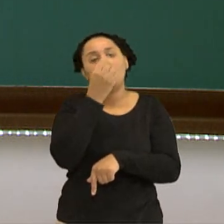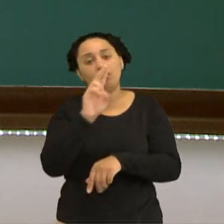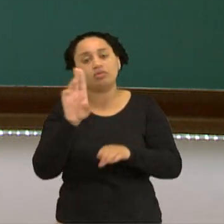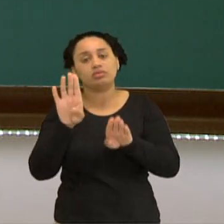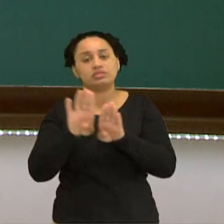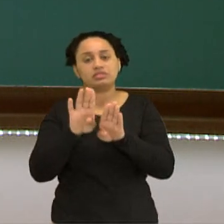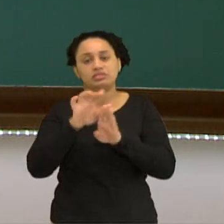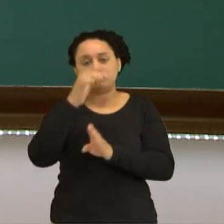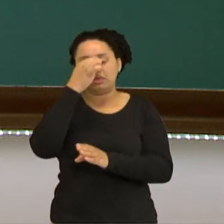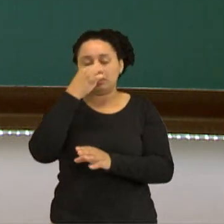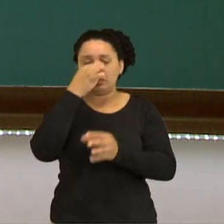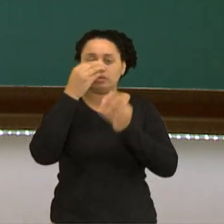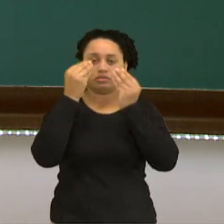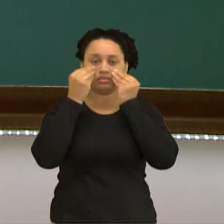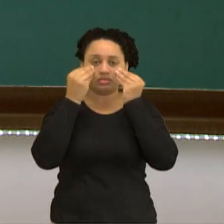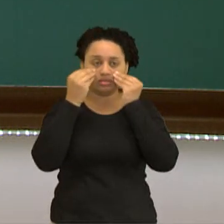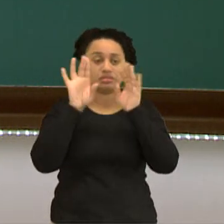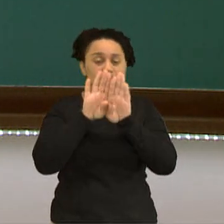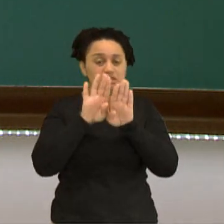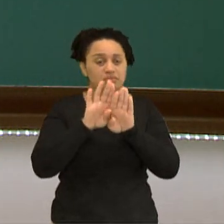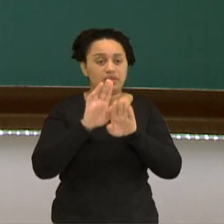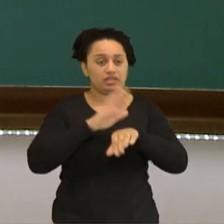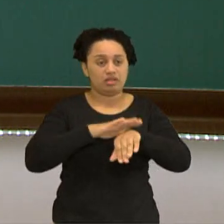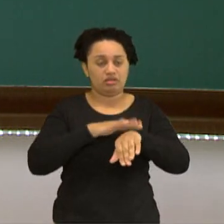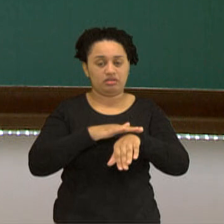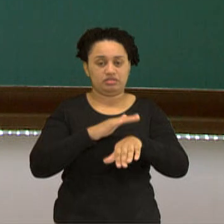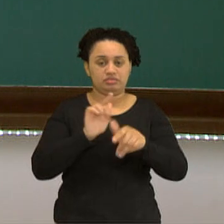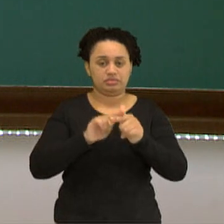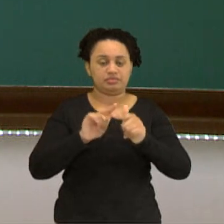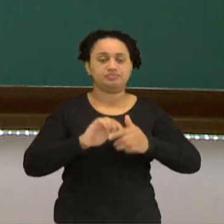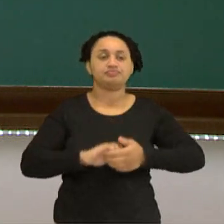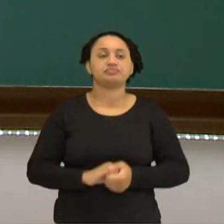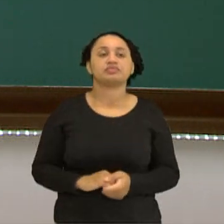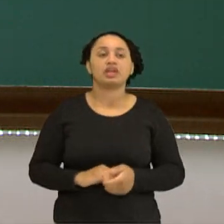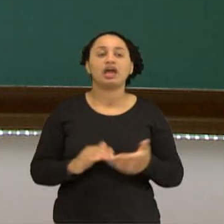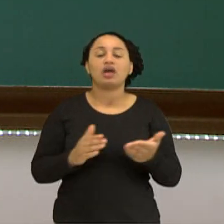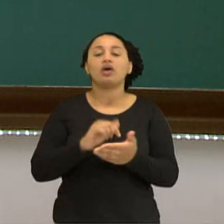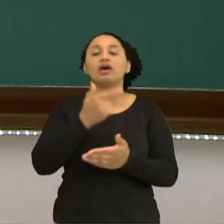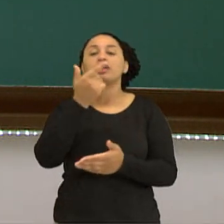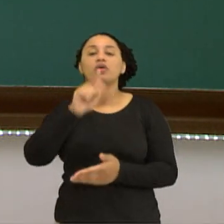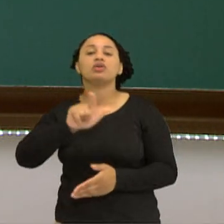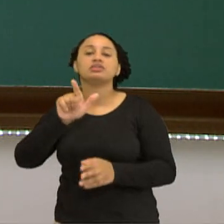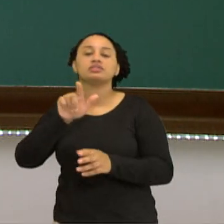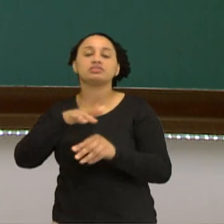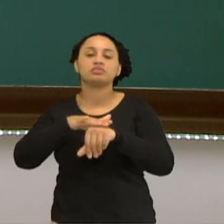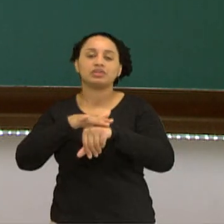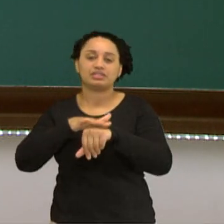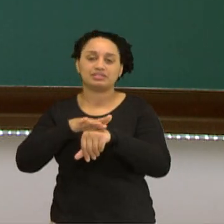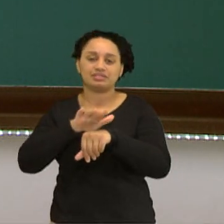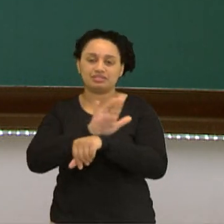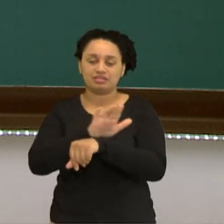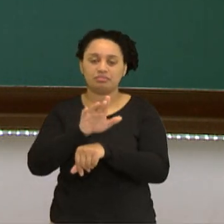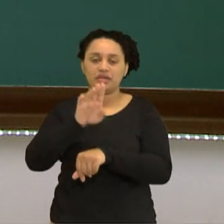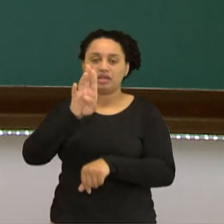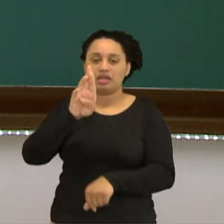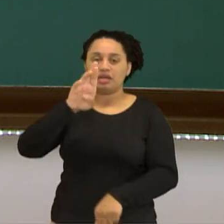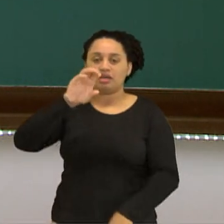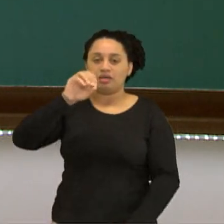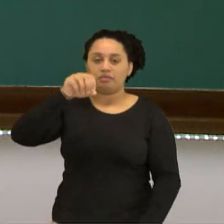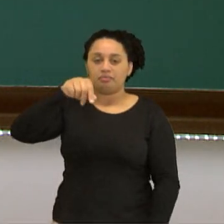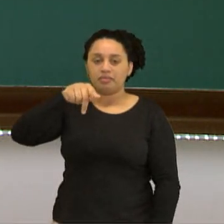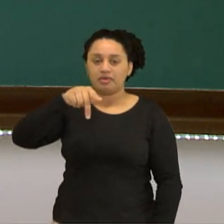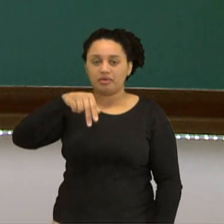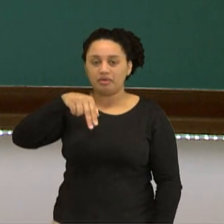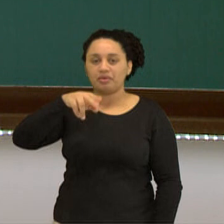rinite. Outra aqui, ó, a bronquite. Olha lá no final, ite. Bronque, lembra alguma coisa para